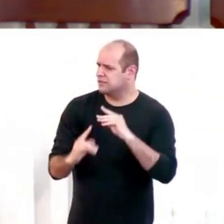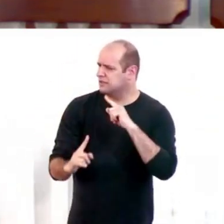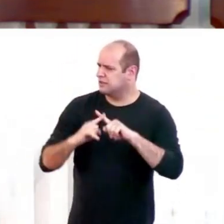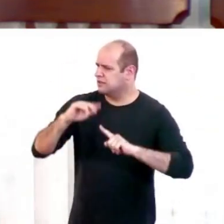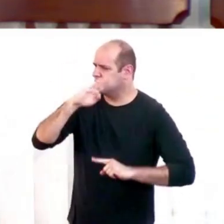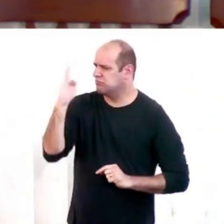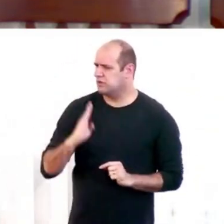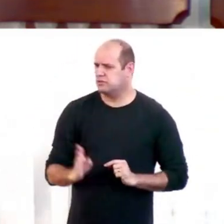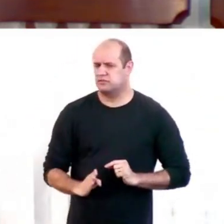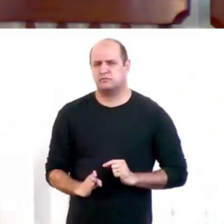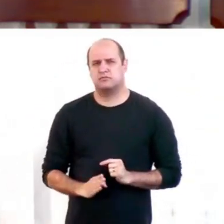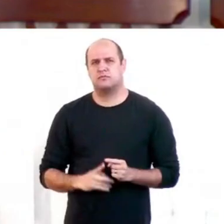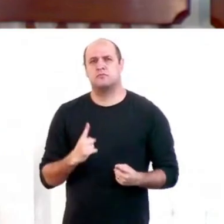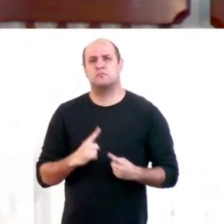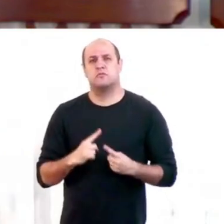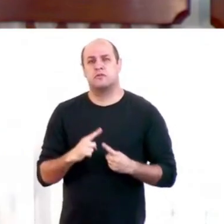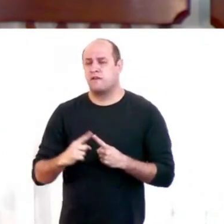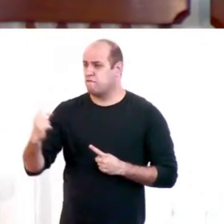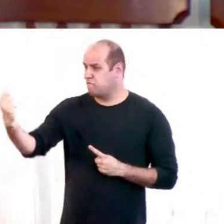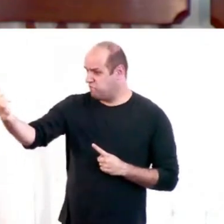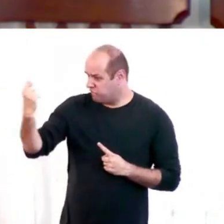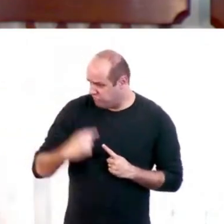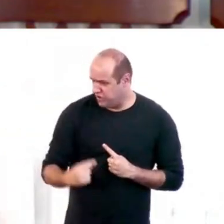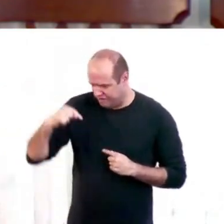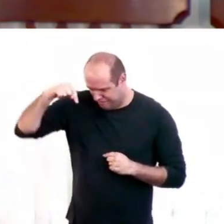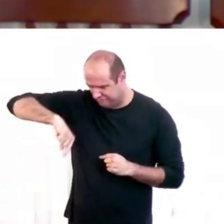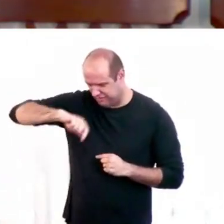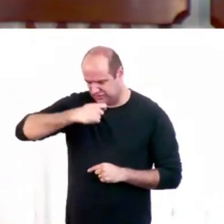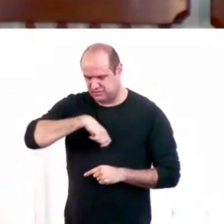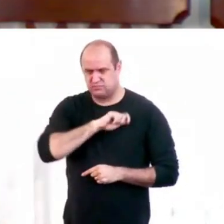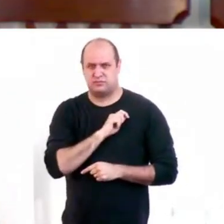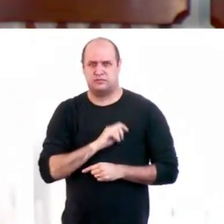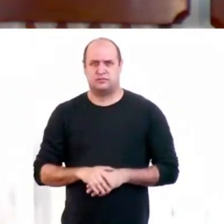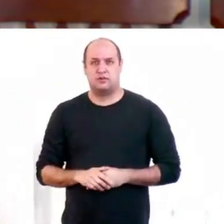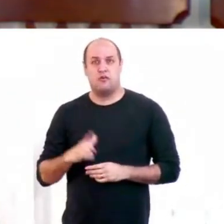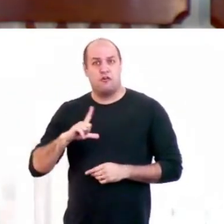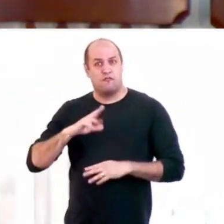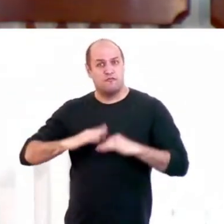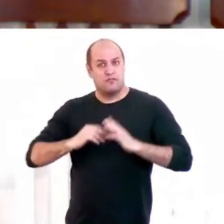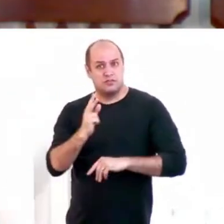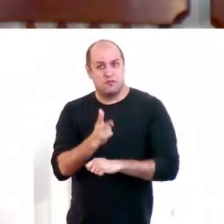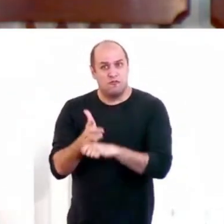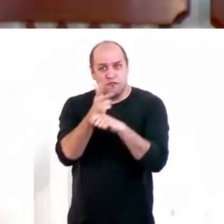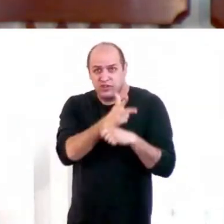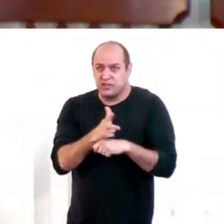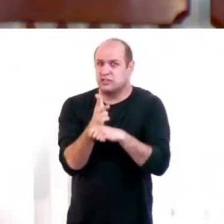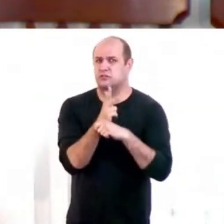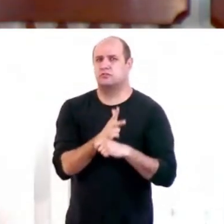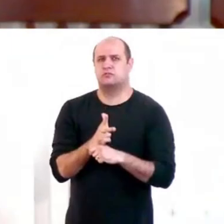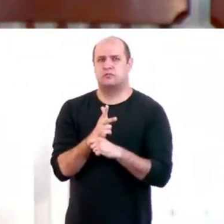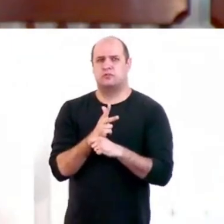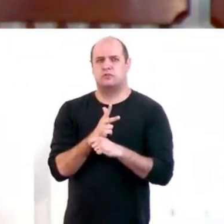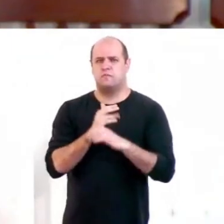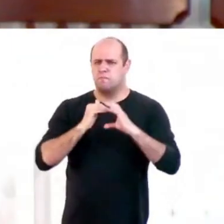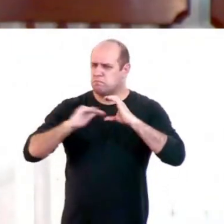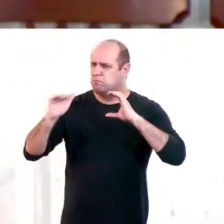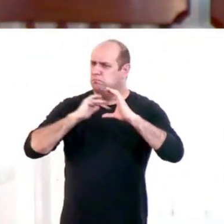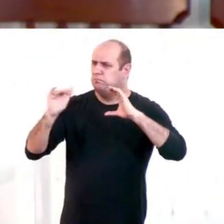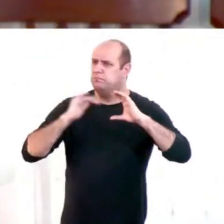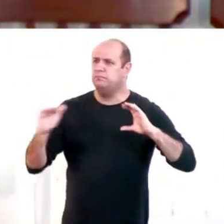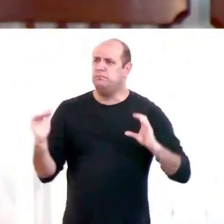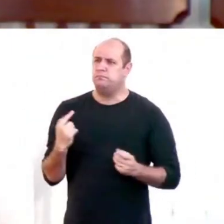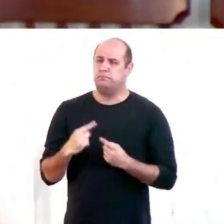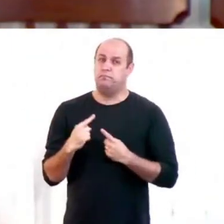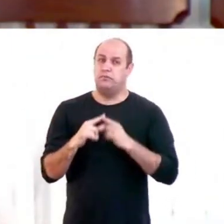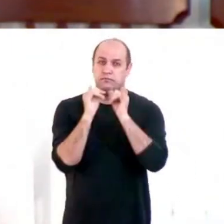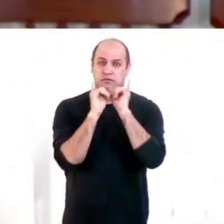porque vocês estão aqui. Ele chegou a fazer um vídeo e transmitir esse vídeo, porque ele disse assim: